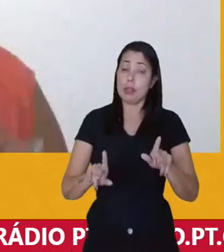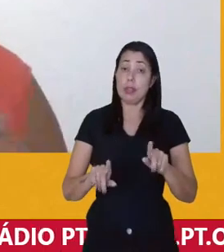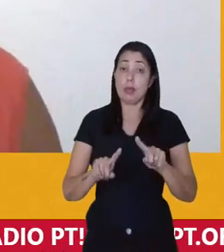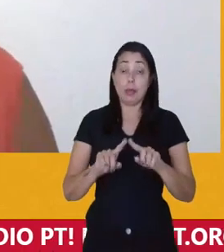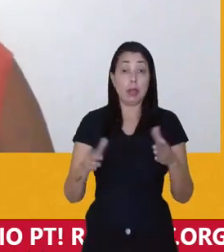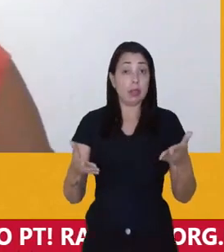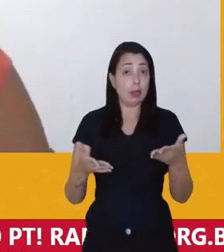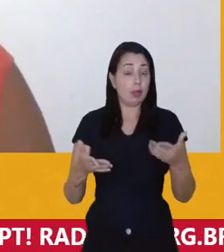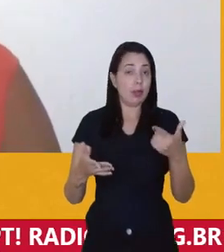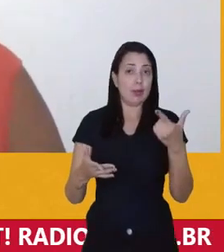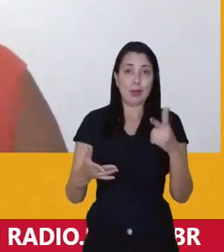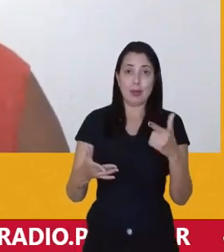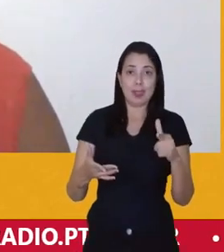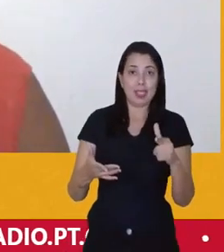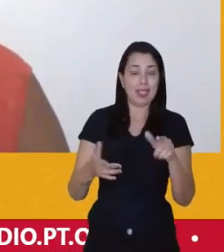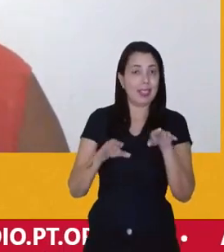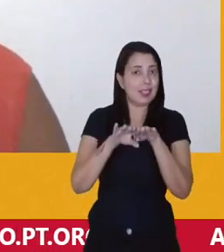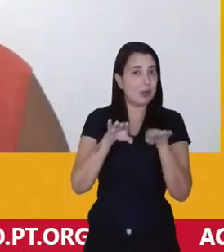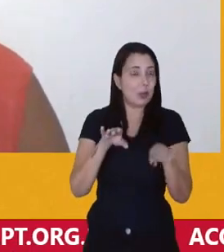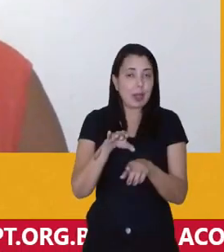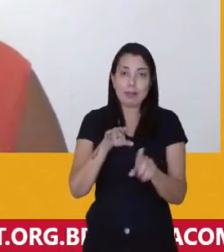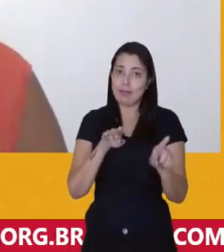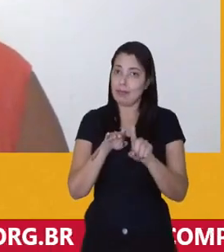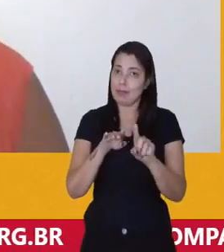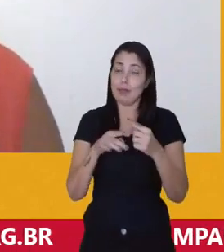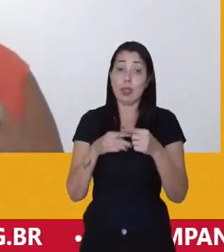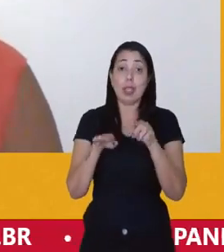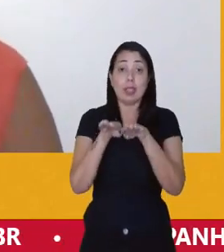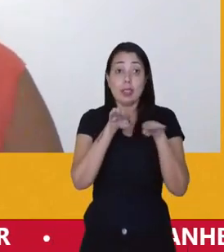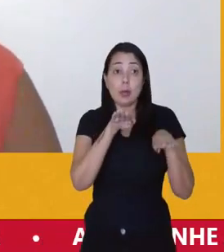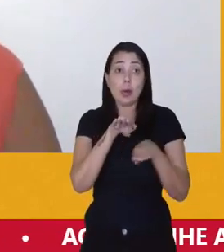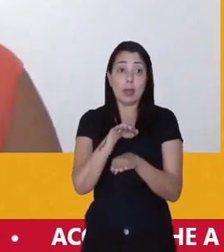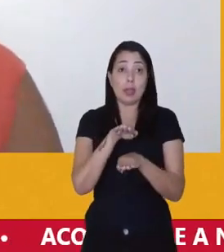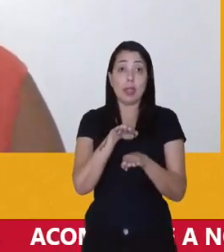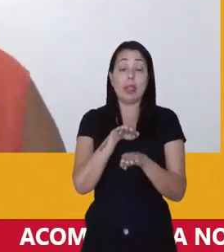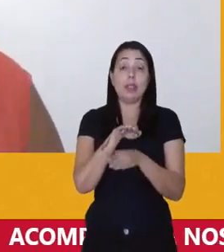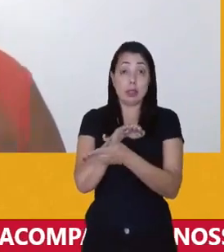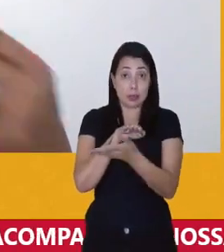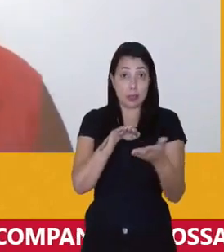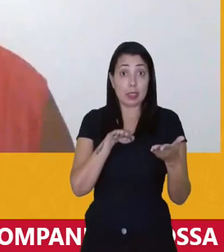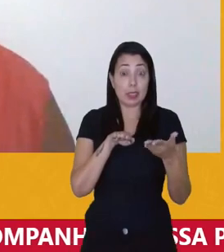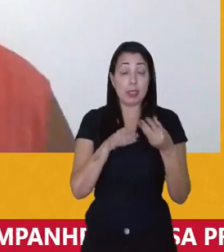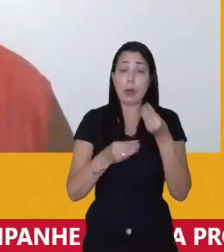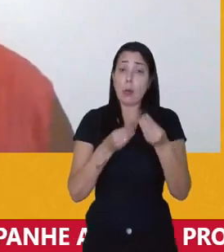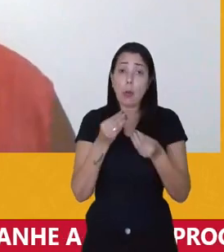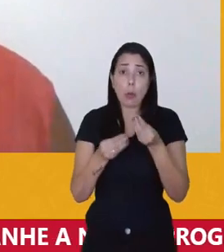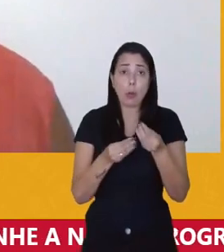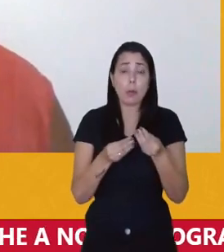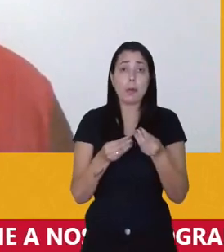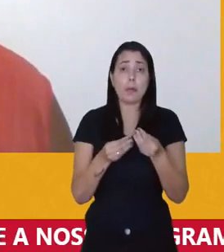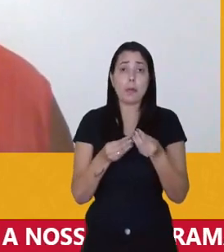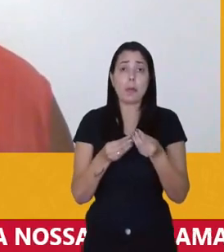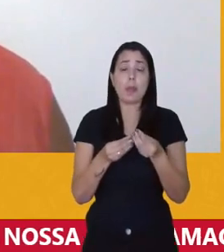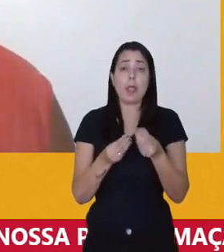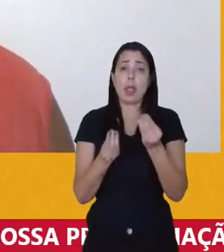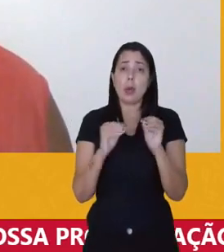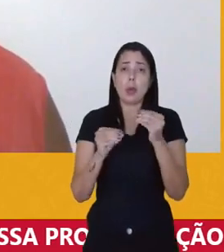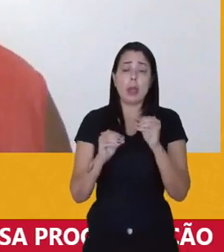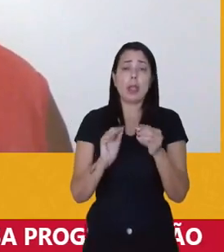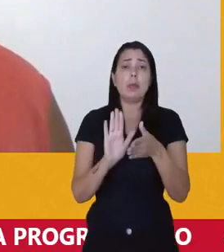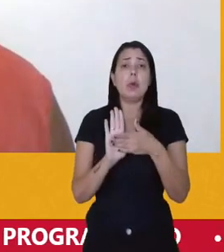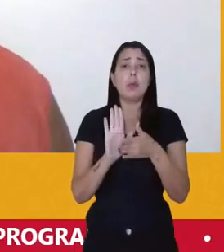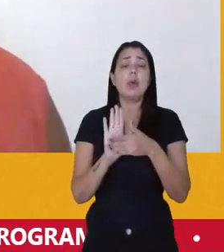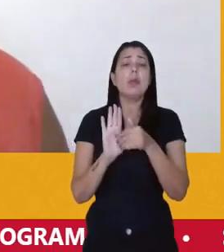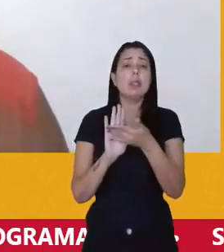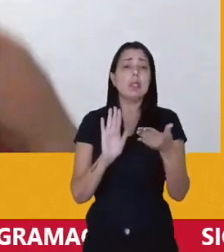nós não temos que ter a desigualdade, e a desigualdade, essa desigualdade, dessa forma como é colocada e